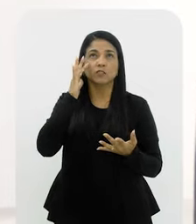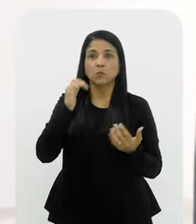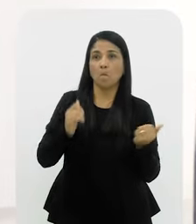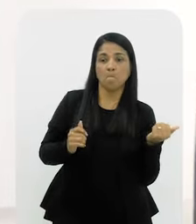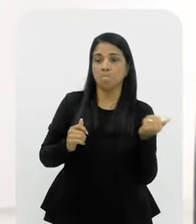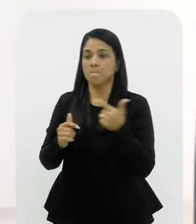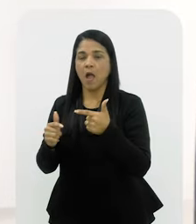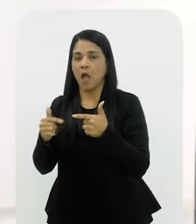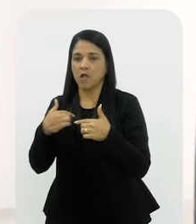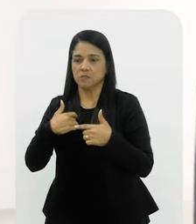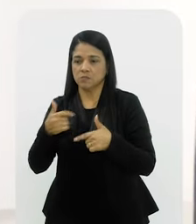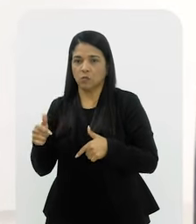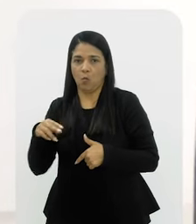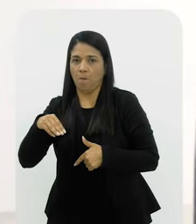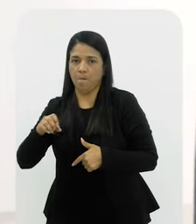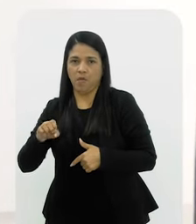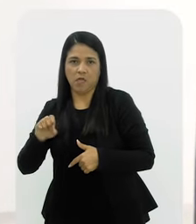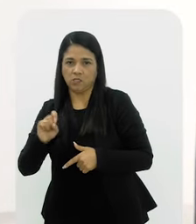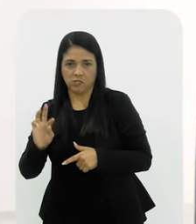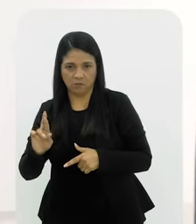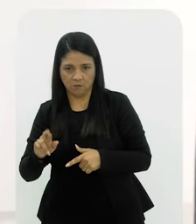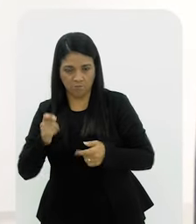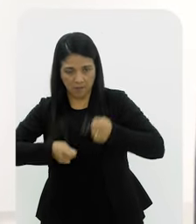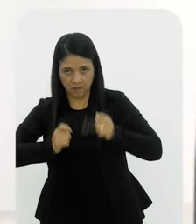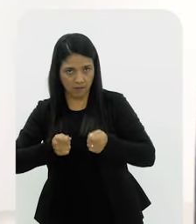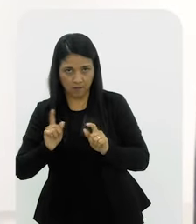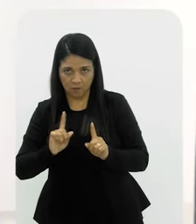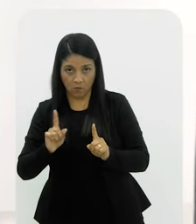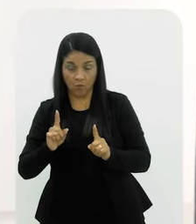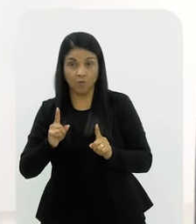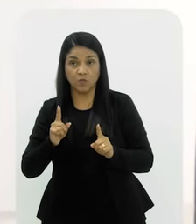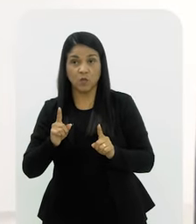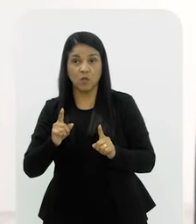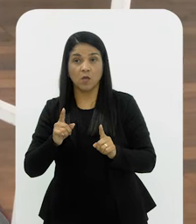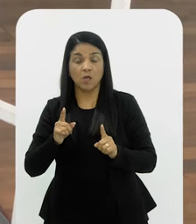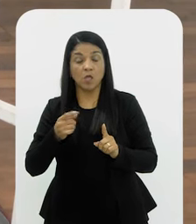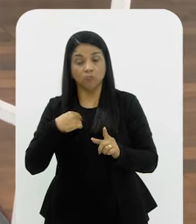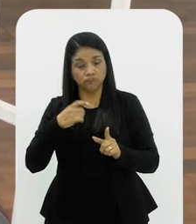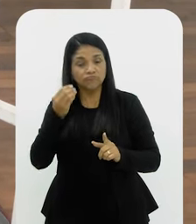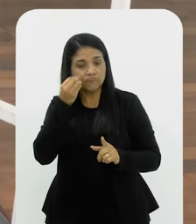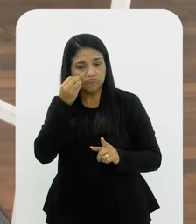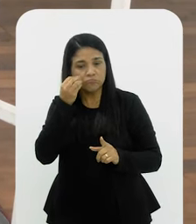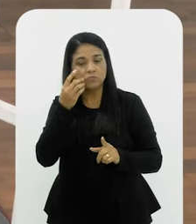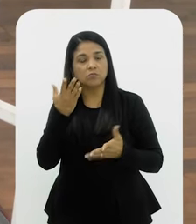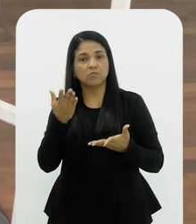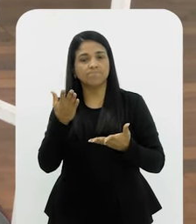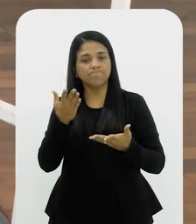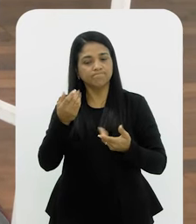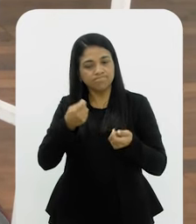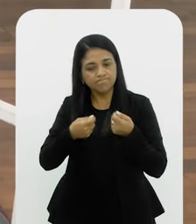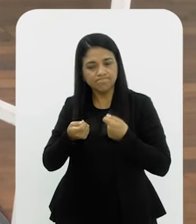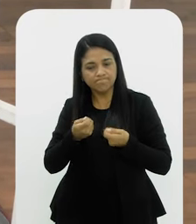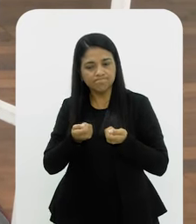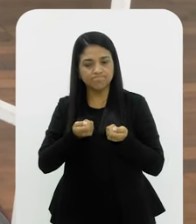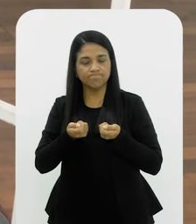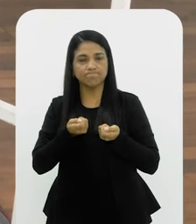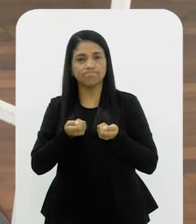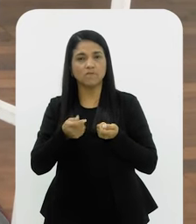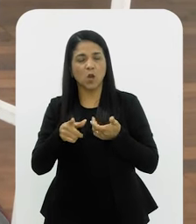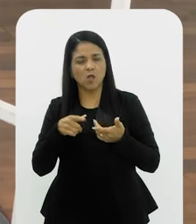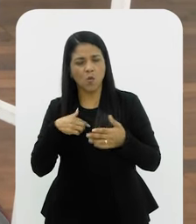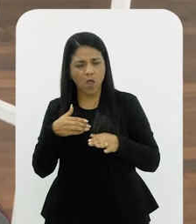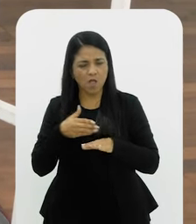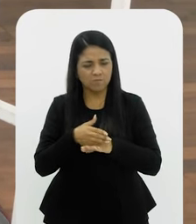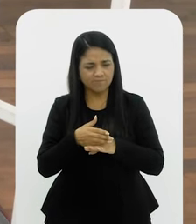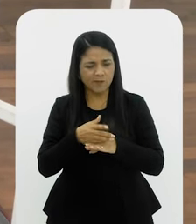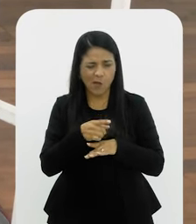eu não me imagino maior do que o mestre de bateria, não é isso. É que você tem que administrar essa coisa do ego, né? Eu só entro quando tem